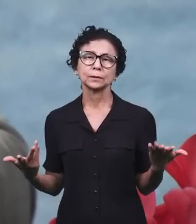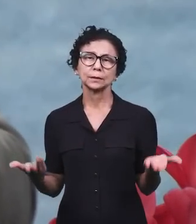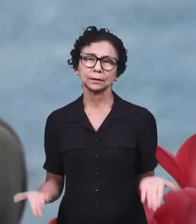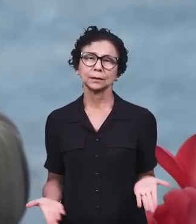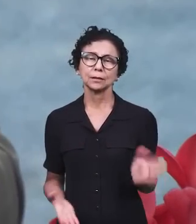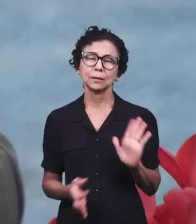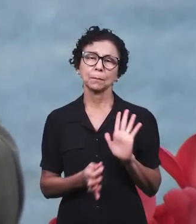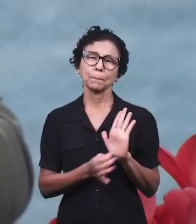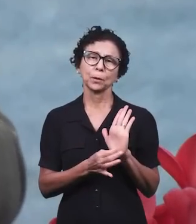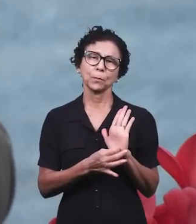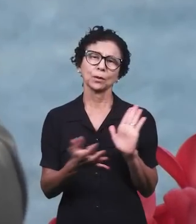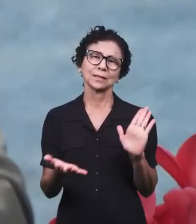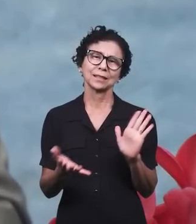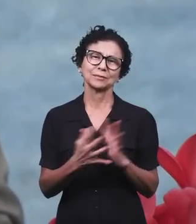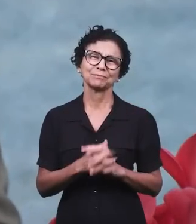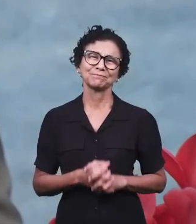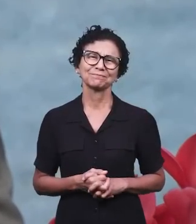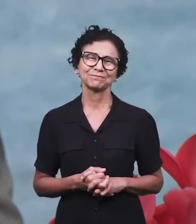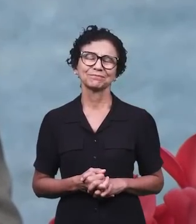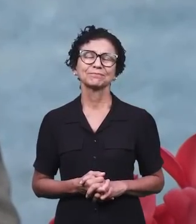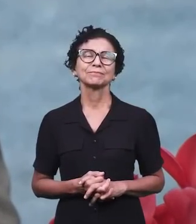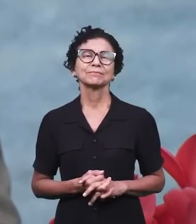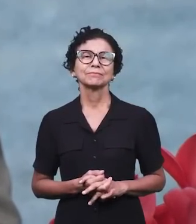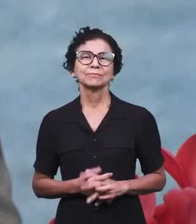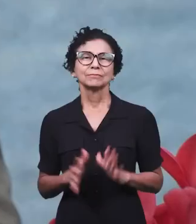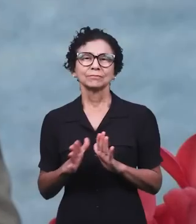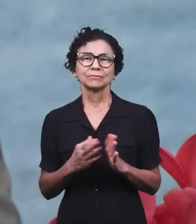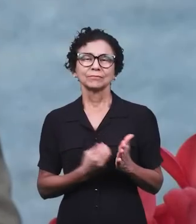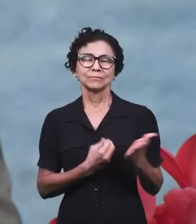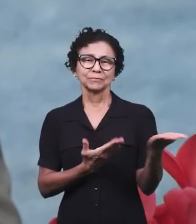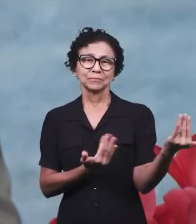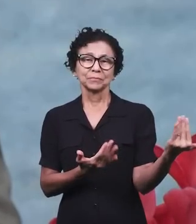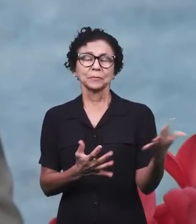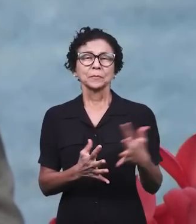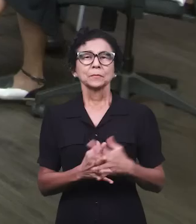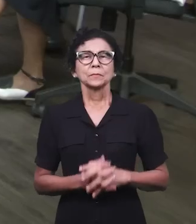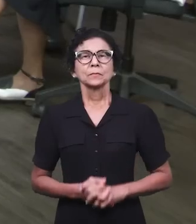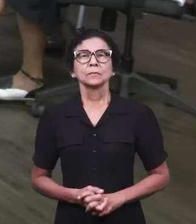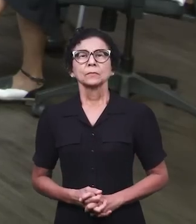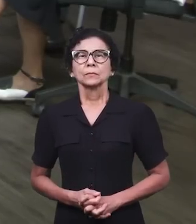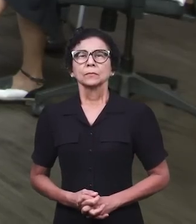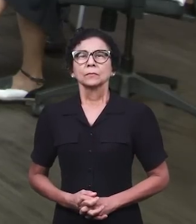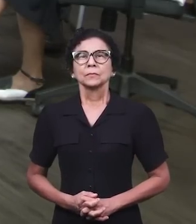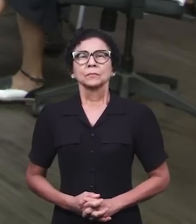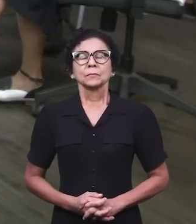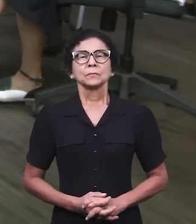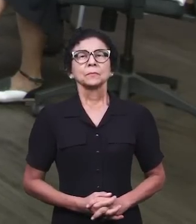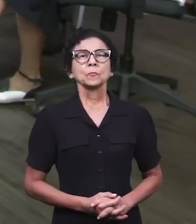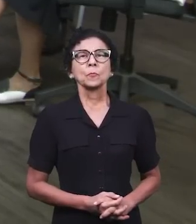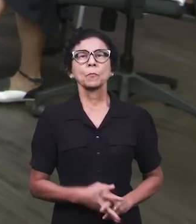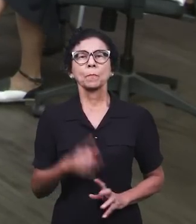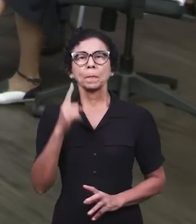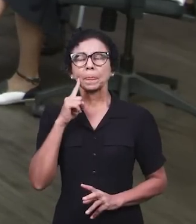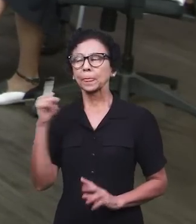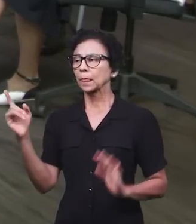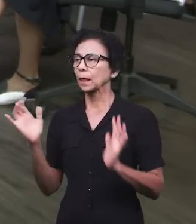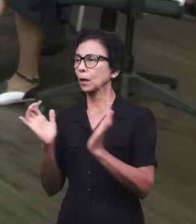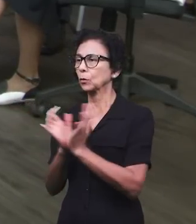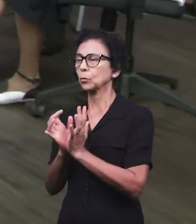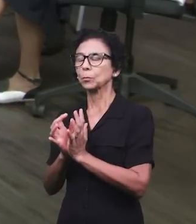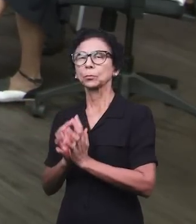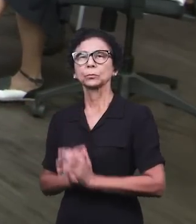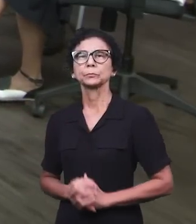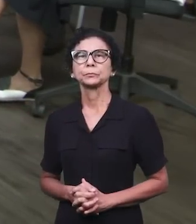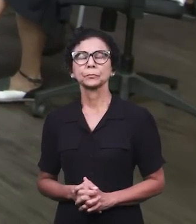ideia, esse é o projeto, esse é o programa, Os Dias da Minha Mocidade. E agora você vê o grupo que está aqui, e